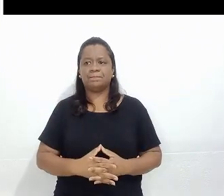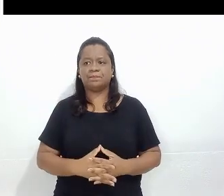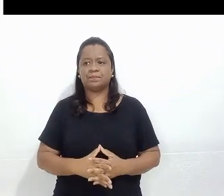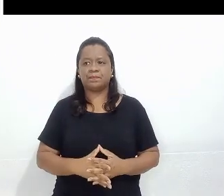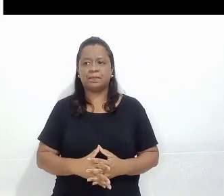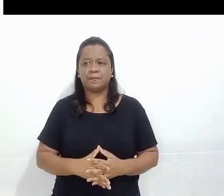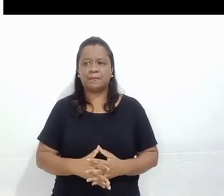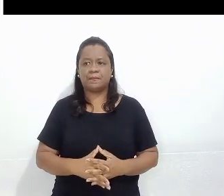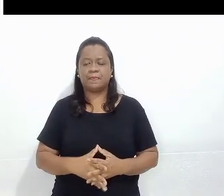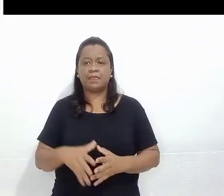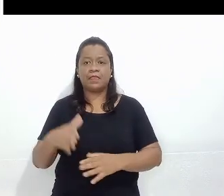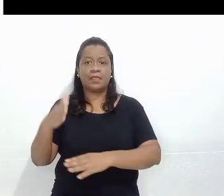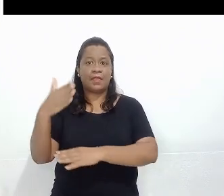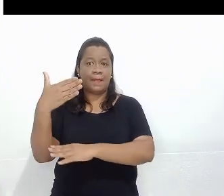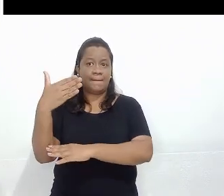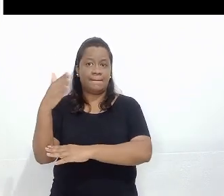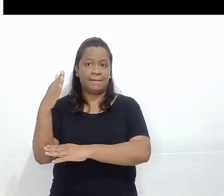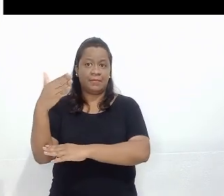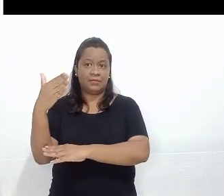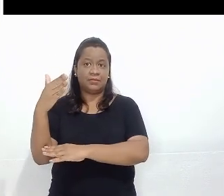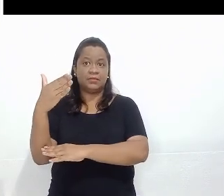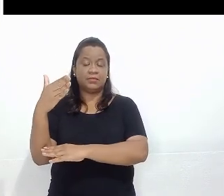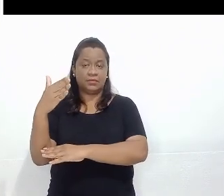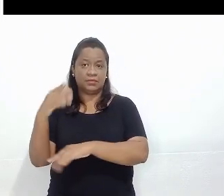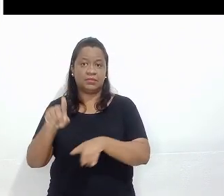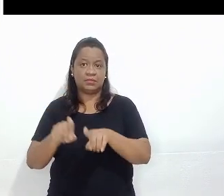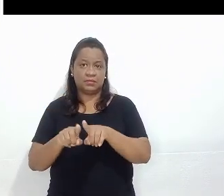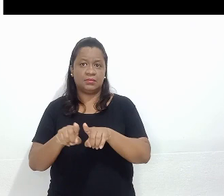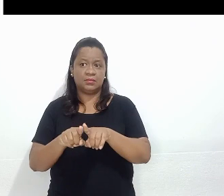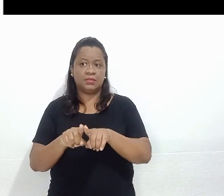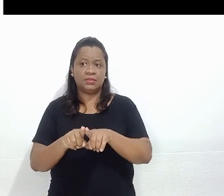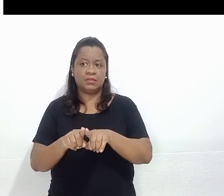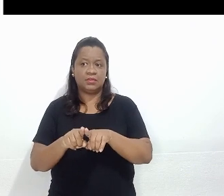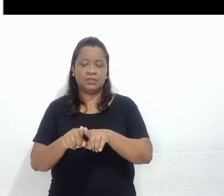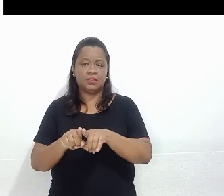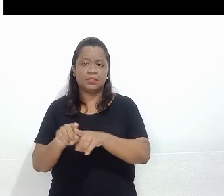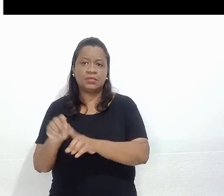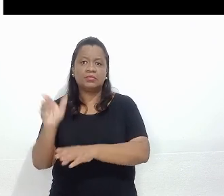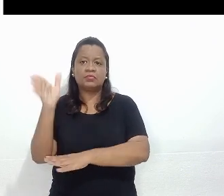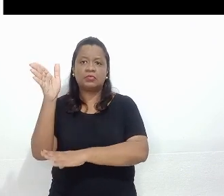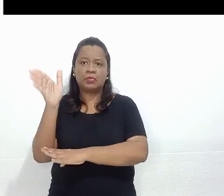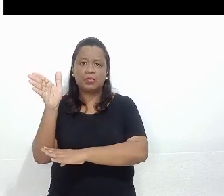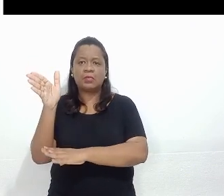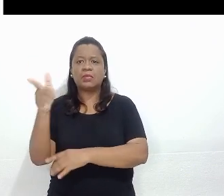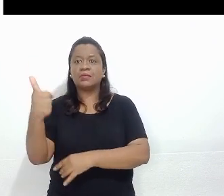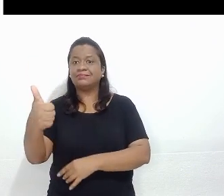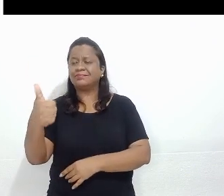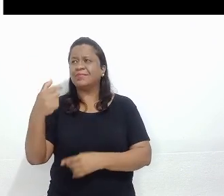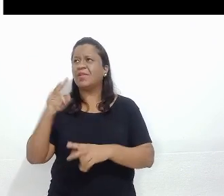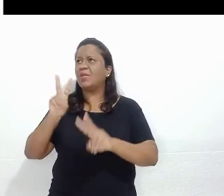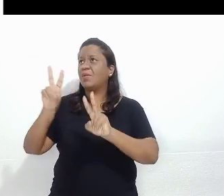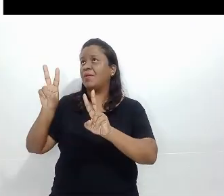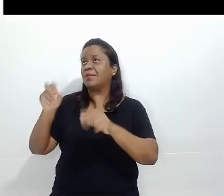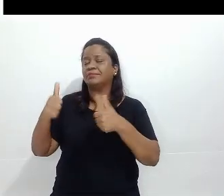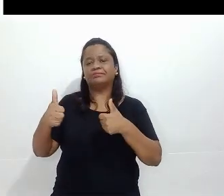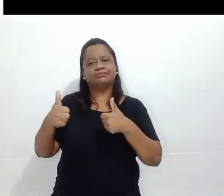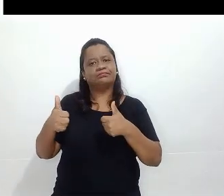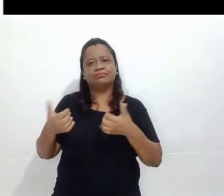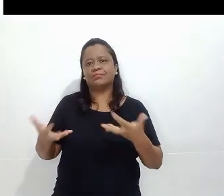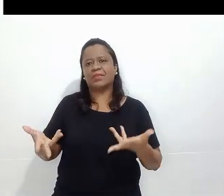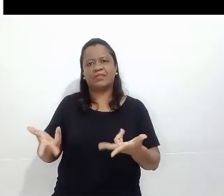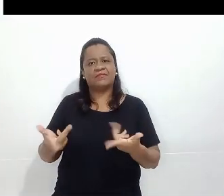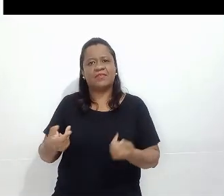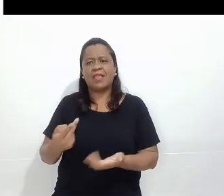bandeiras, aquelas bandeiras debatedores que a gente viu, ele coloca aqui, poxa vida, quem olha para isso, maravilha, não tem